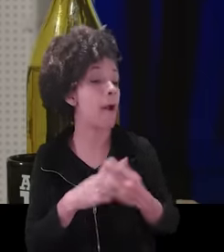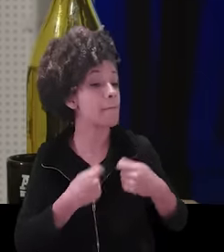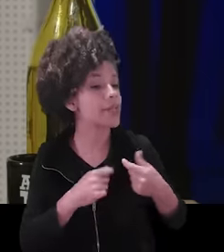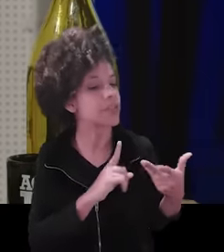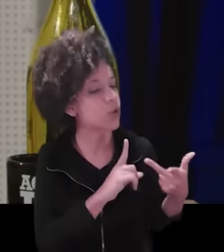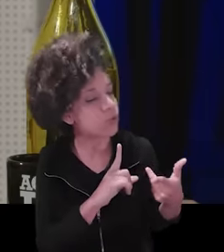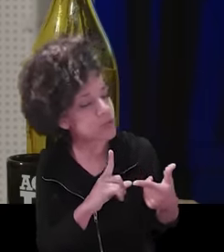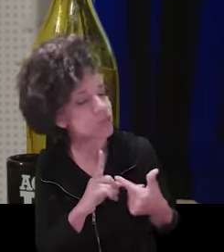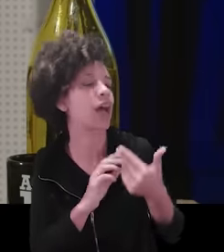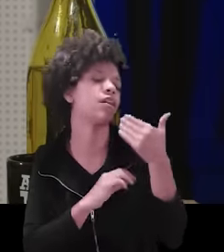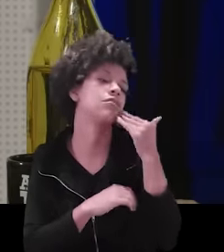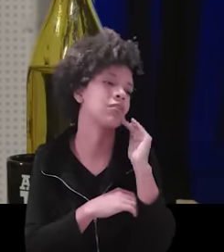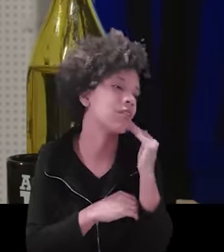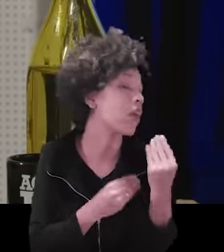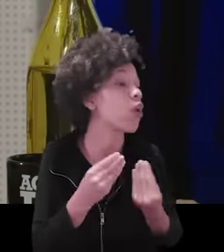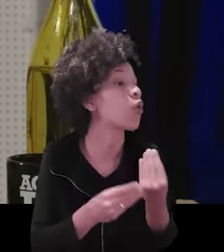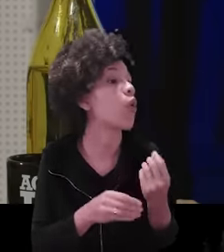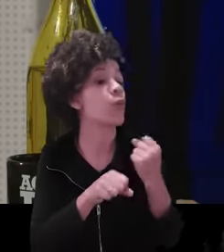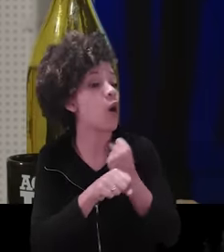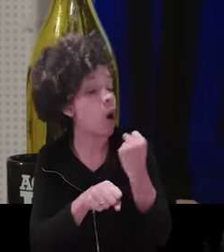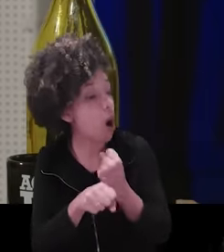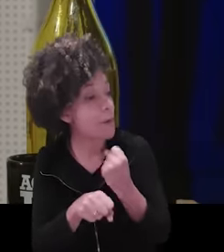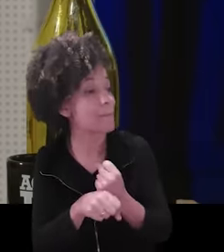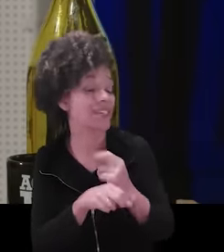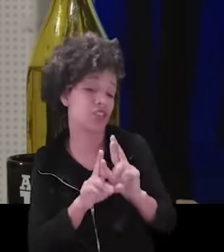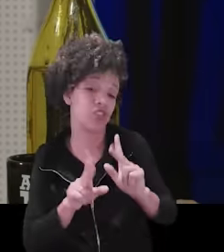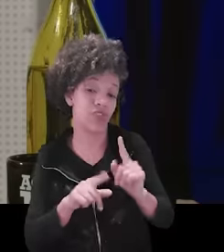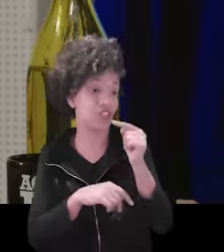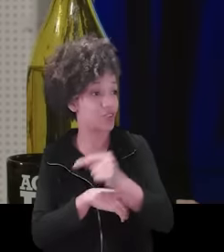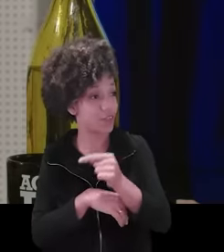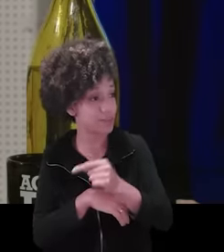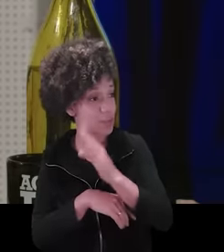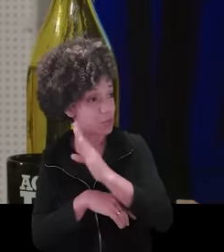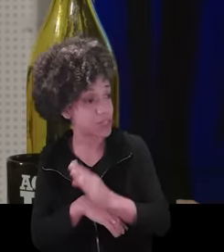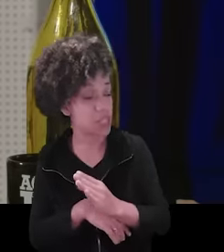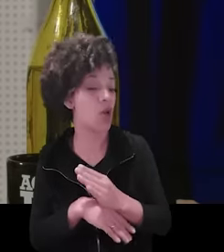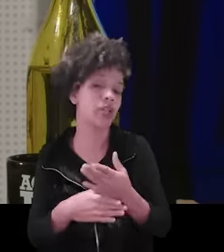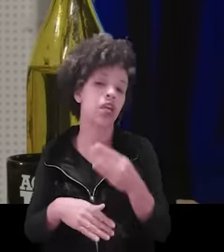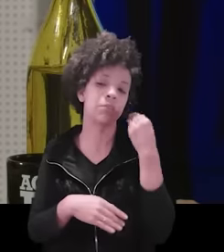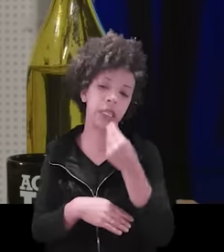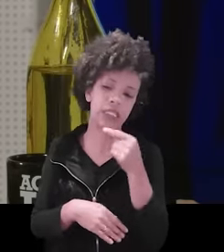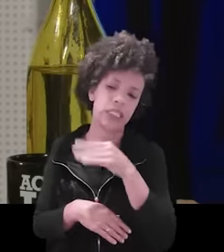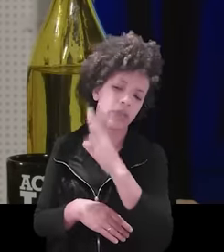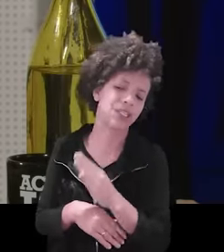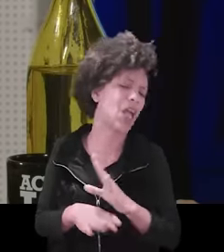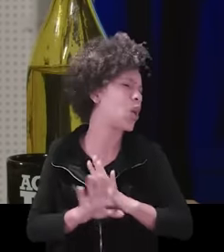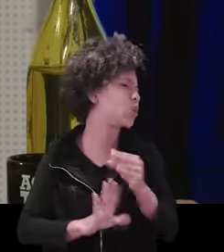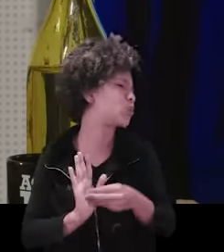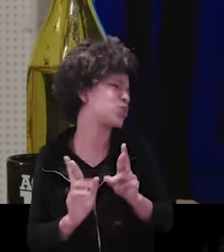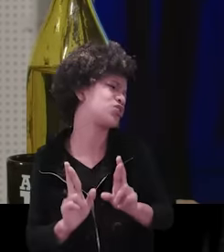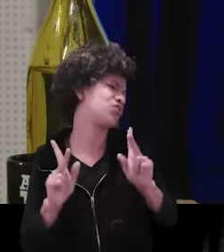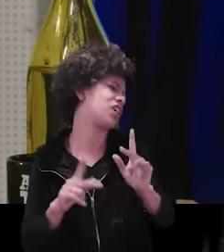você tem que conquistar você tem que entender lá como funciona obras lá e diferente daqui mesmo que você trabalha com isso aqui